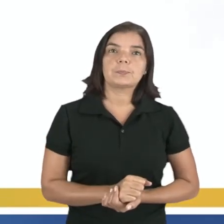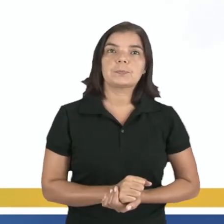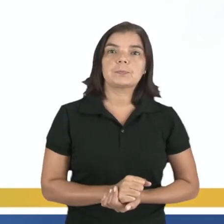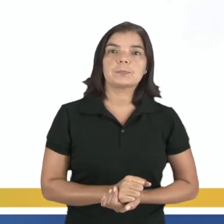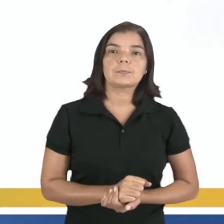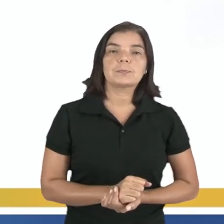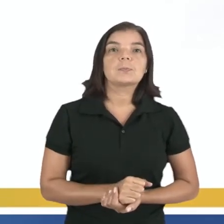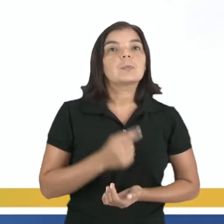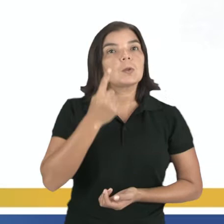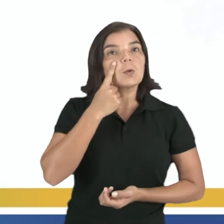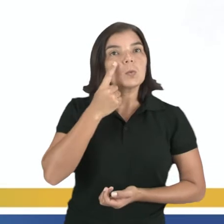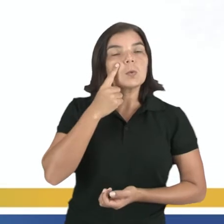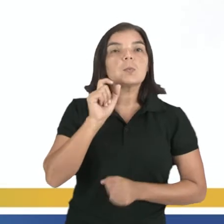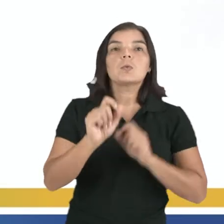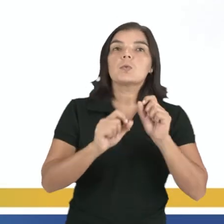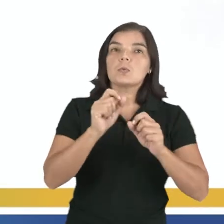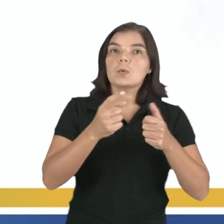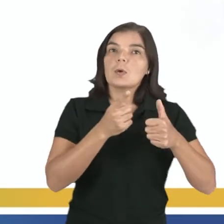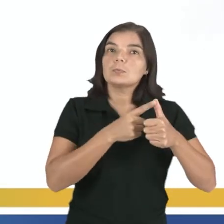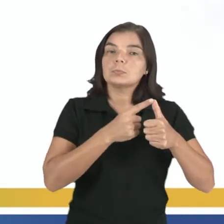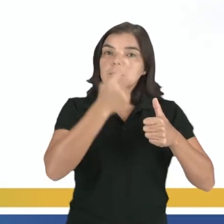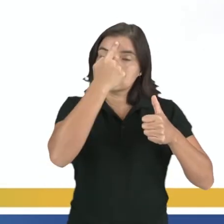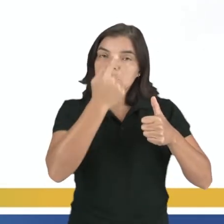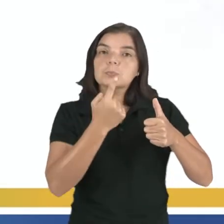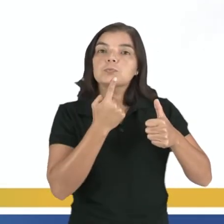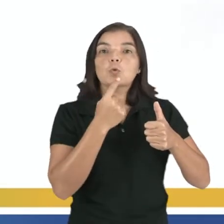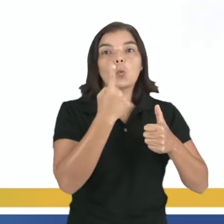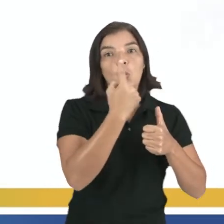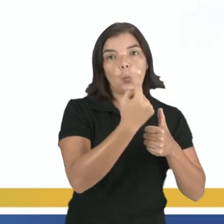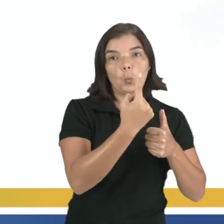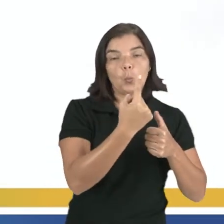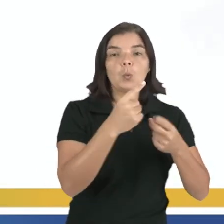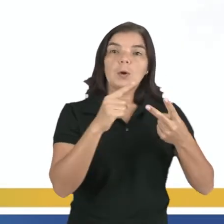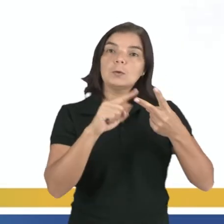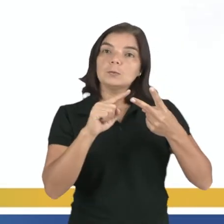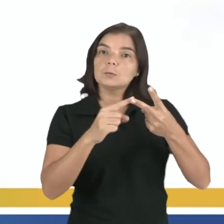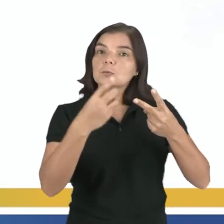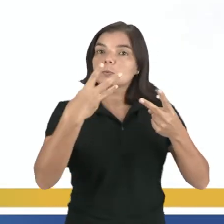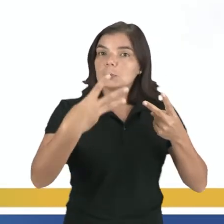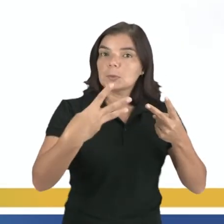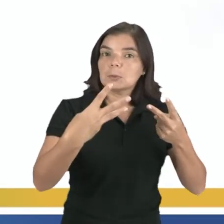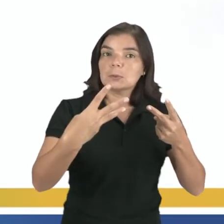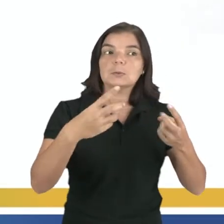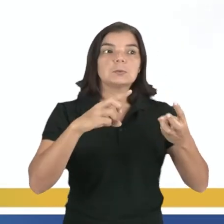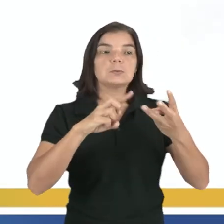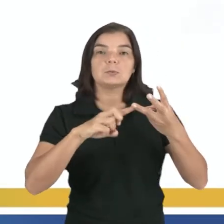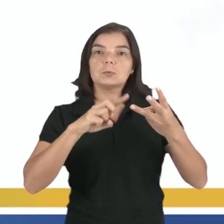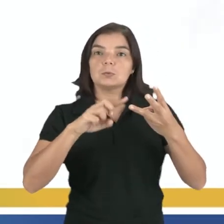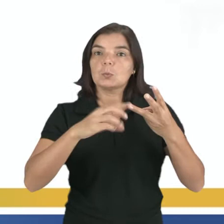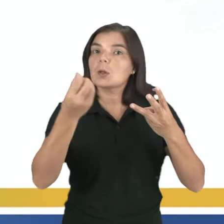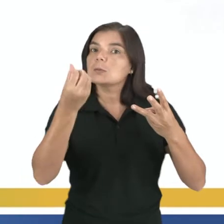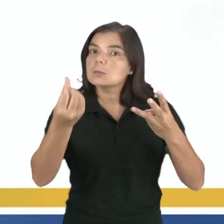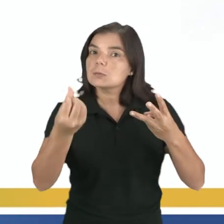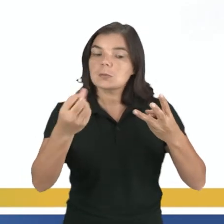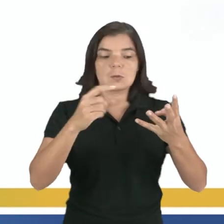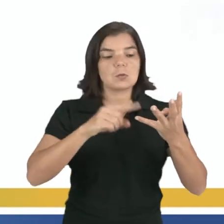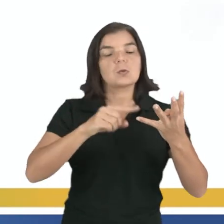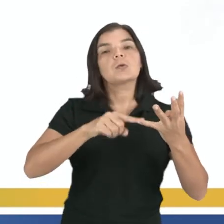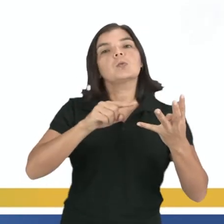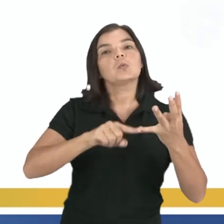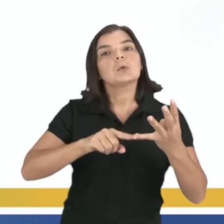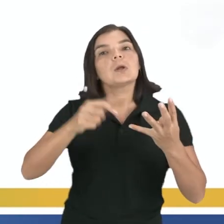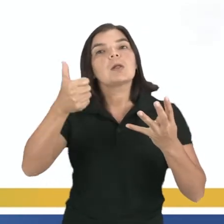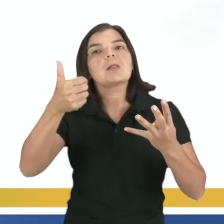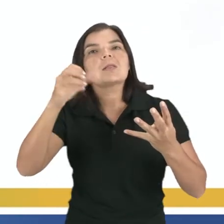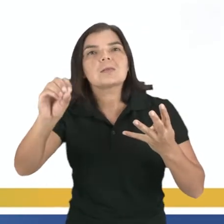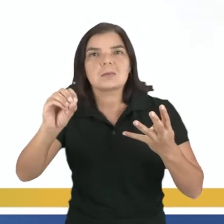ó. Primeiro eu coloquei aí, né, na primeira figura nós temos um cubo, na segunda nós temos 3, na terceira nós temos 6 cubos e na quarta nós temos